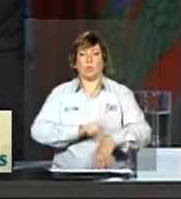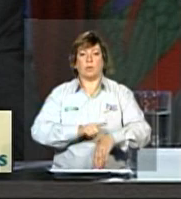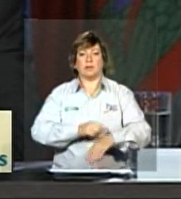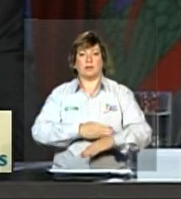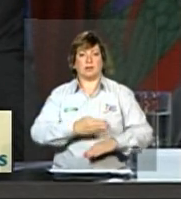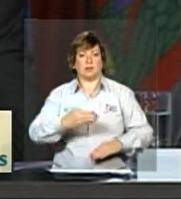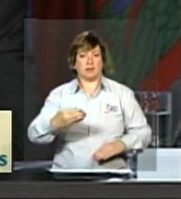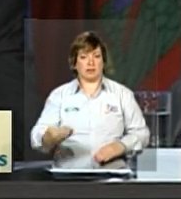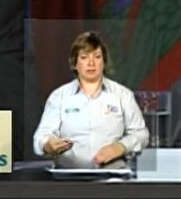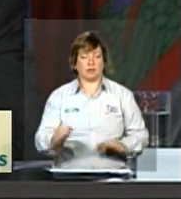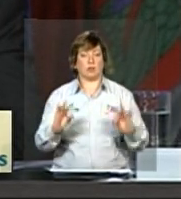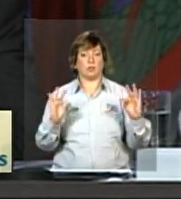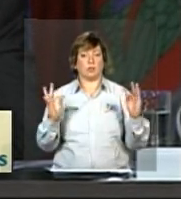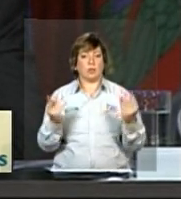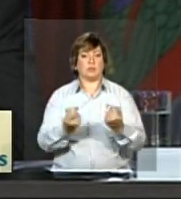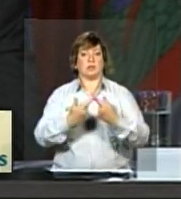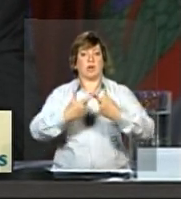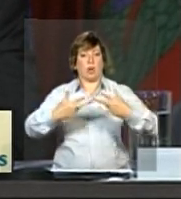June